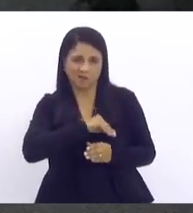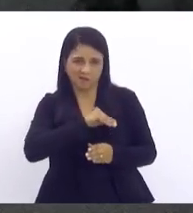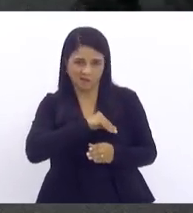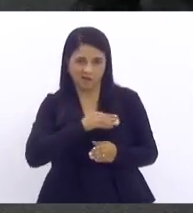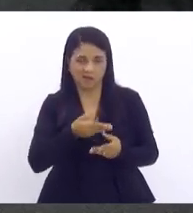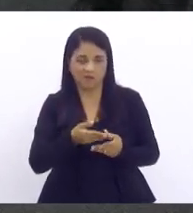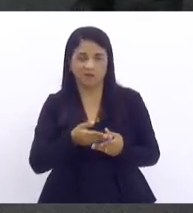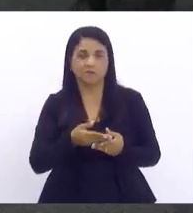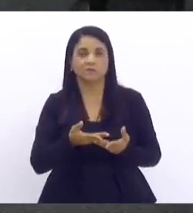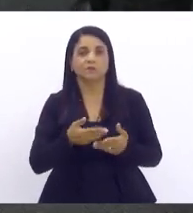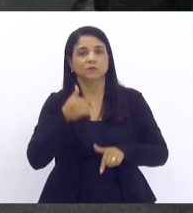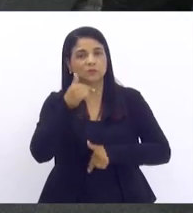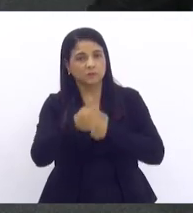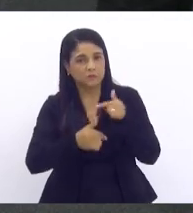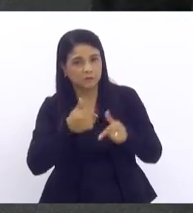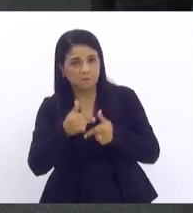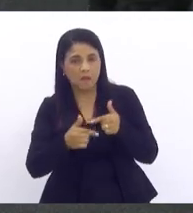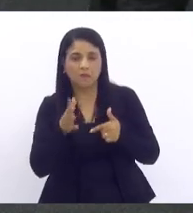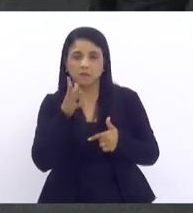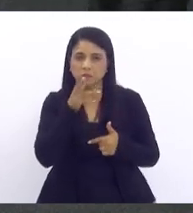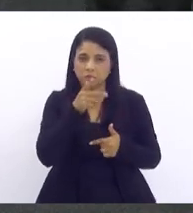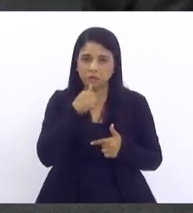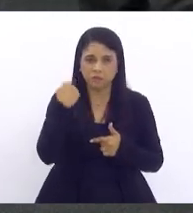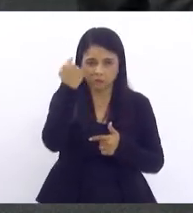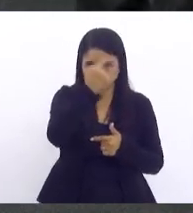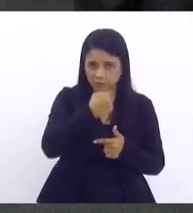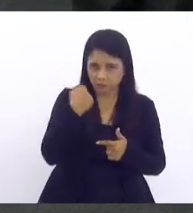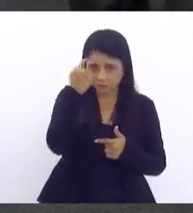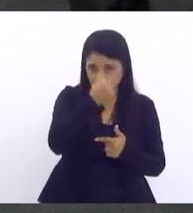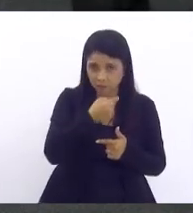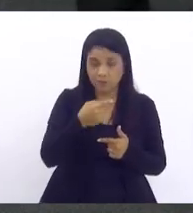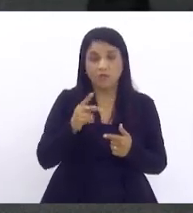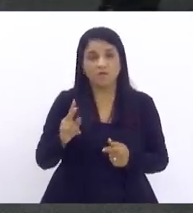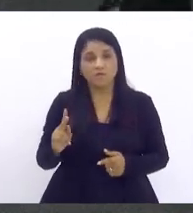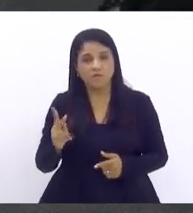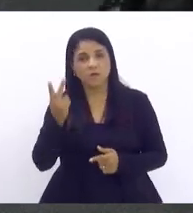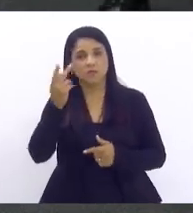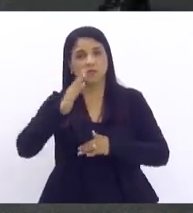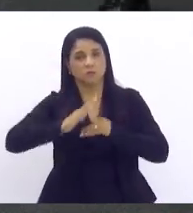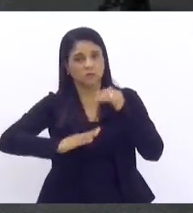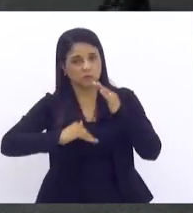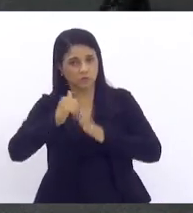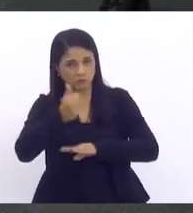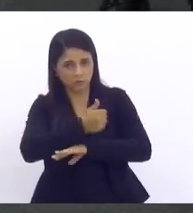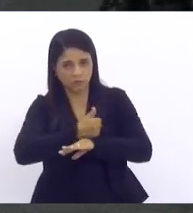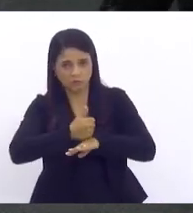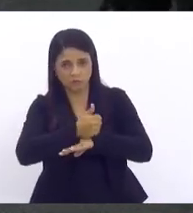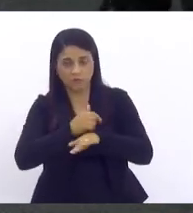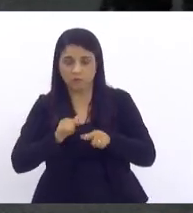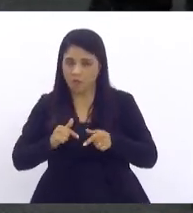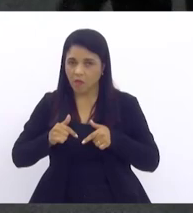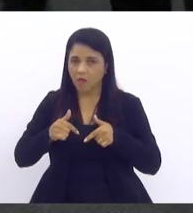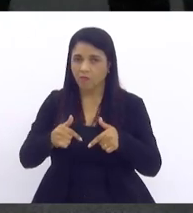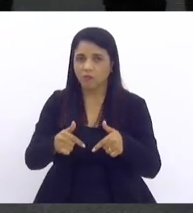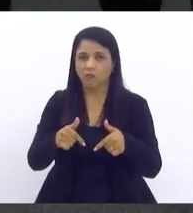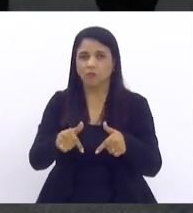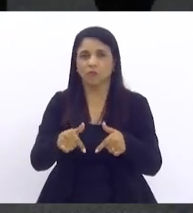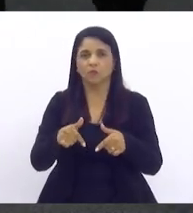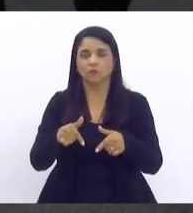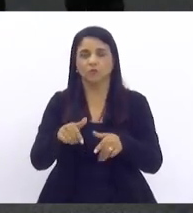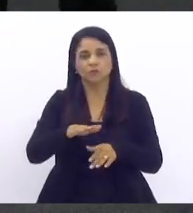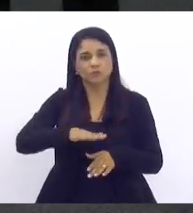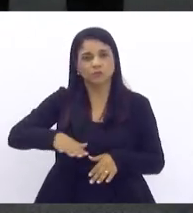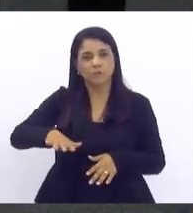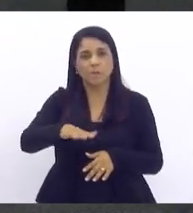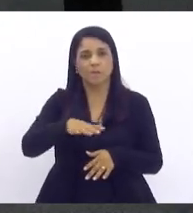devido escalonamento, tendo em vista também o movimento de valorização dos profissionais que atuam no mercado